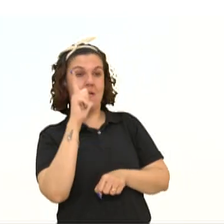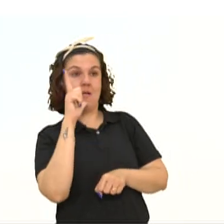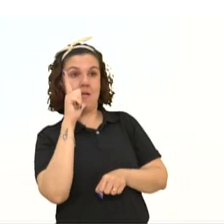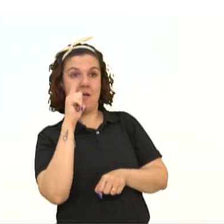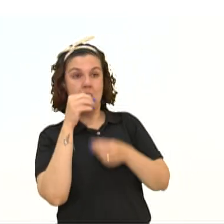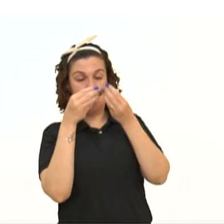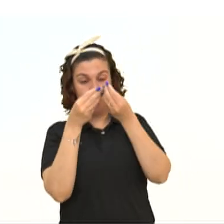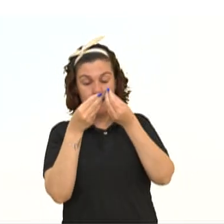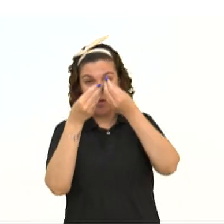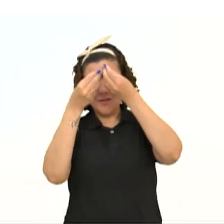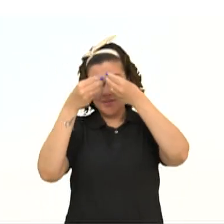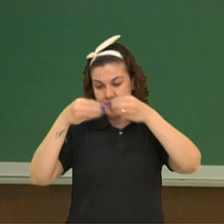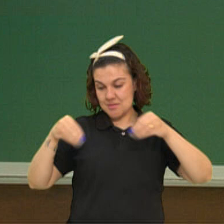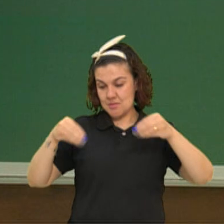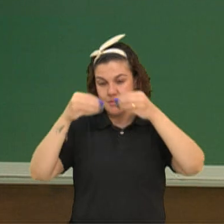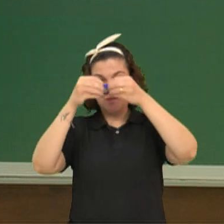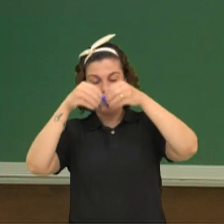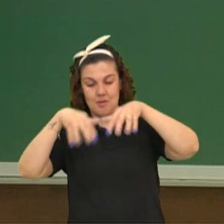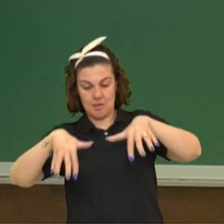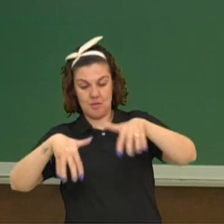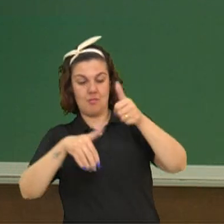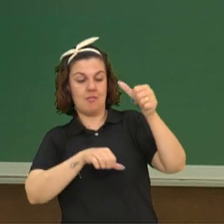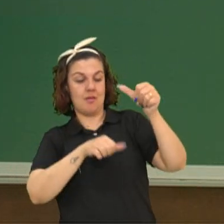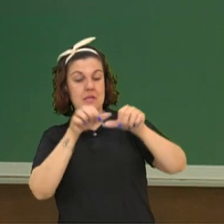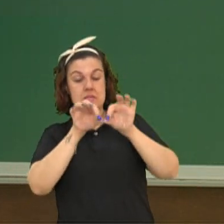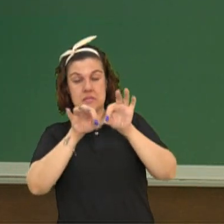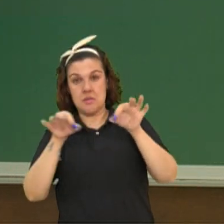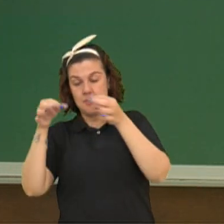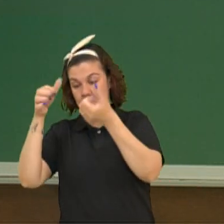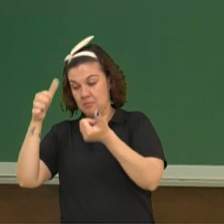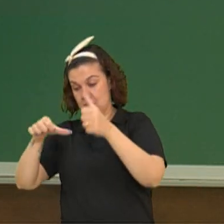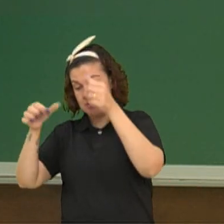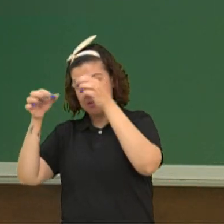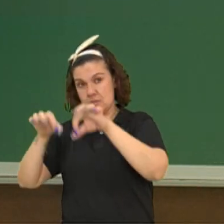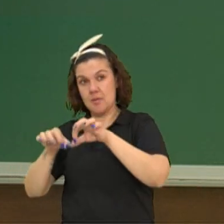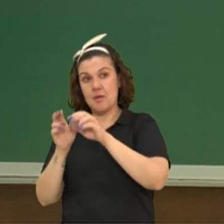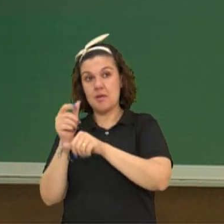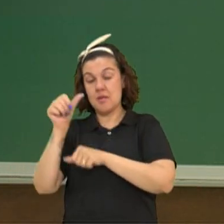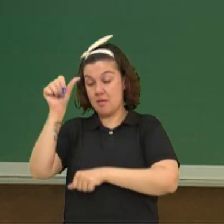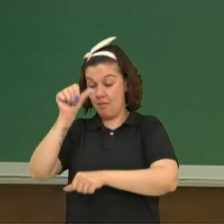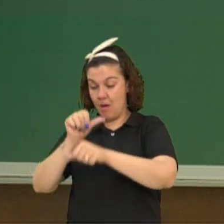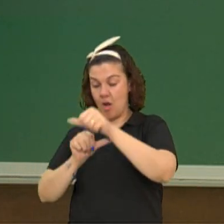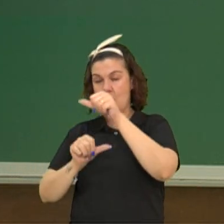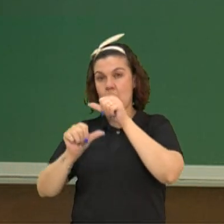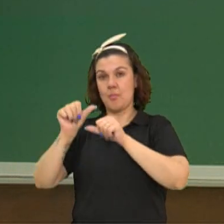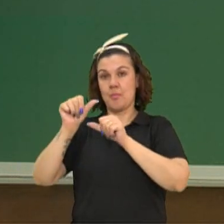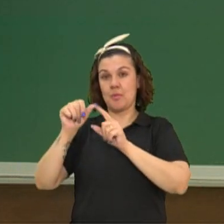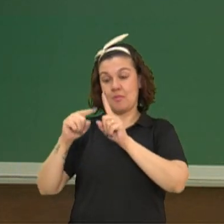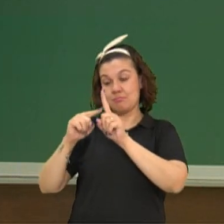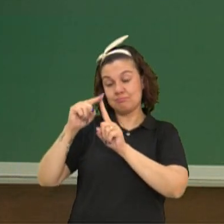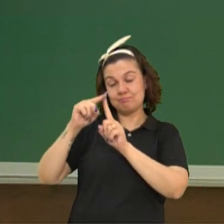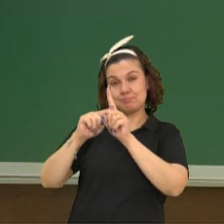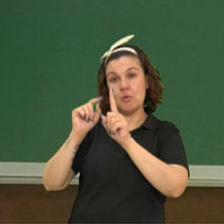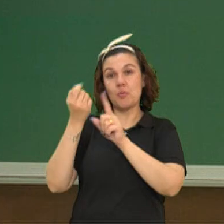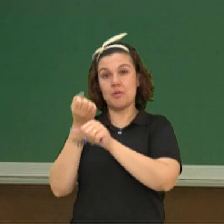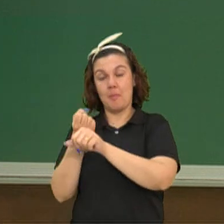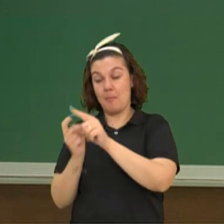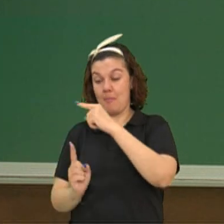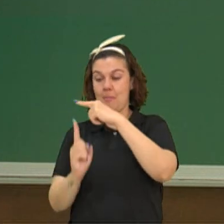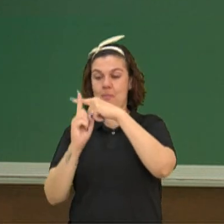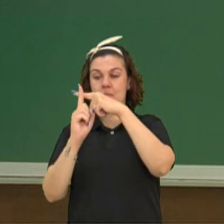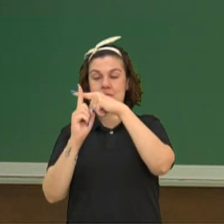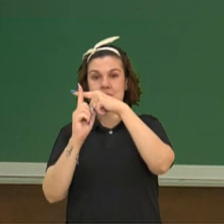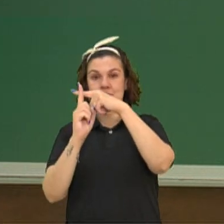se desmembrando em duas substâncias simples e o valor da variação de entalpia, o ΔH, é